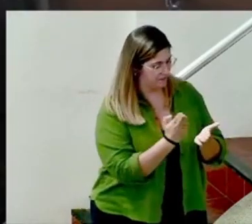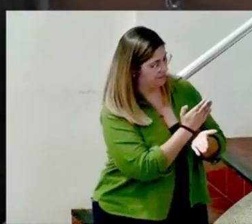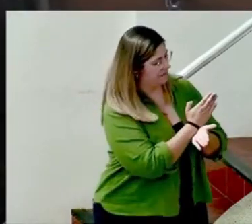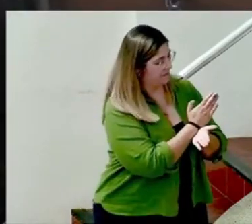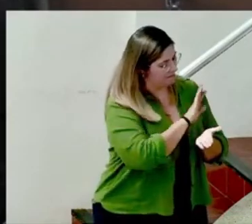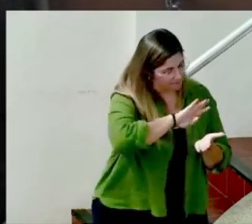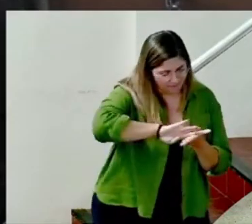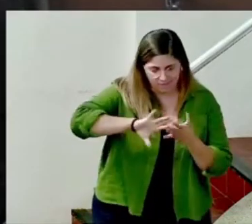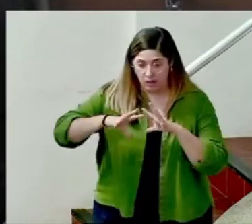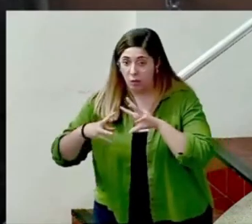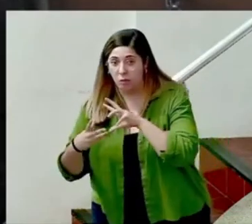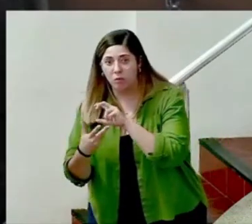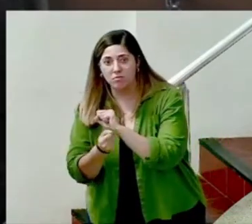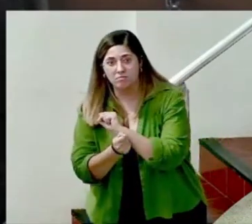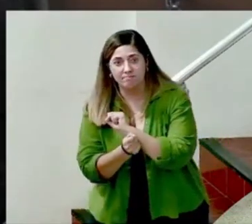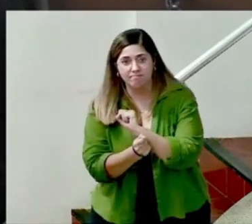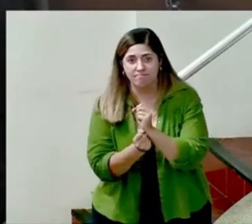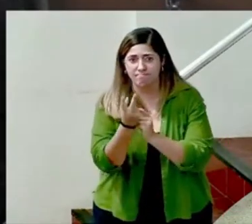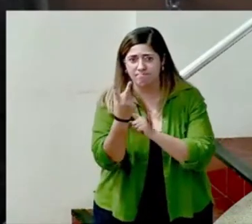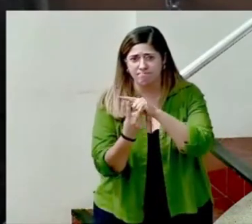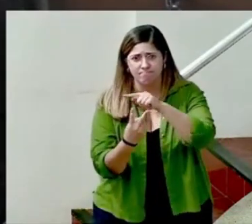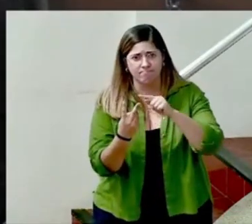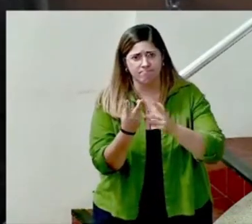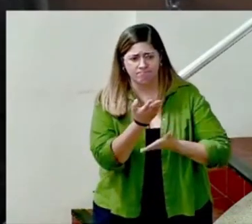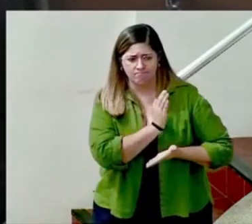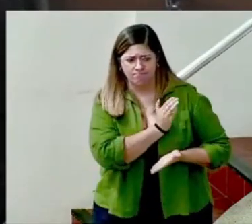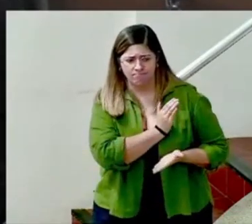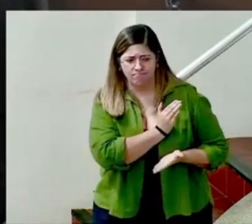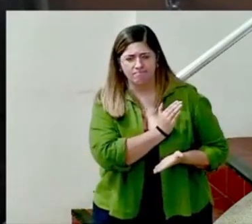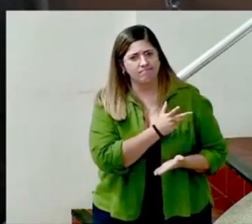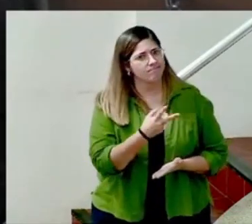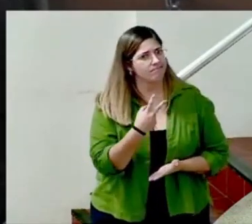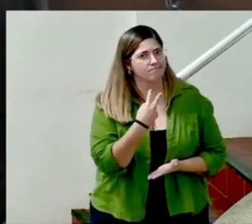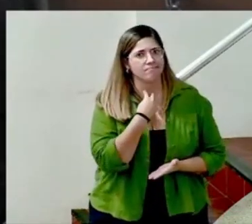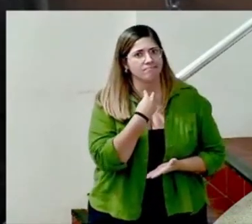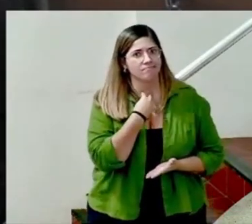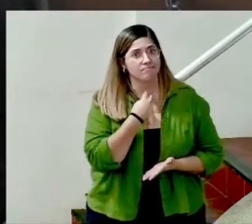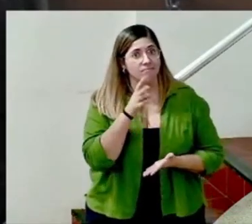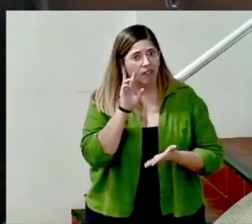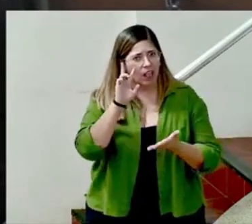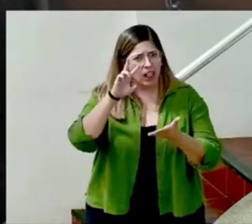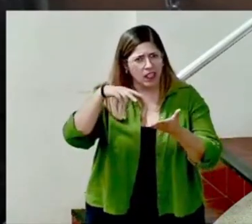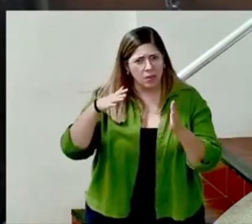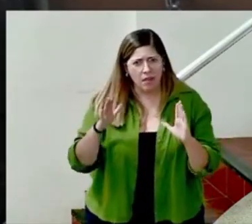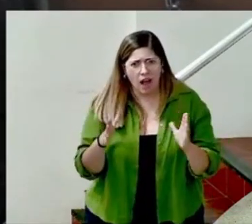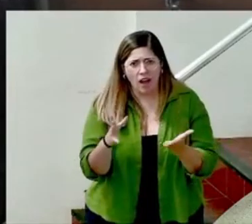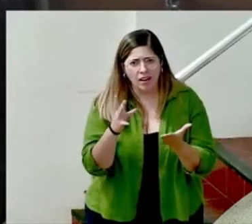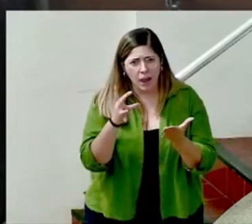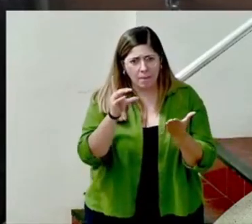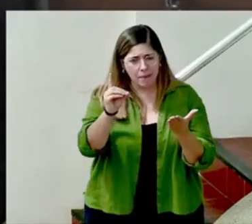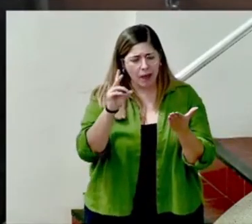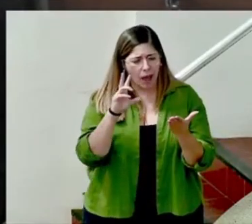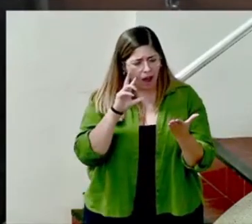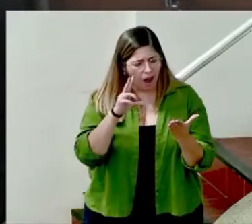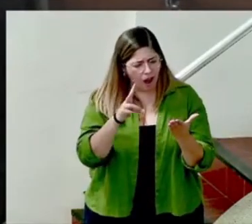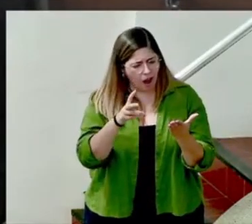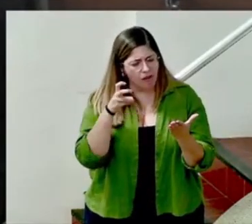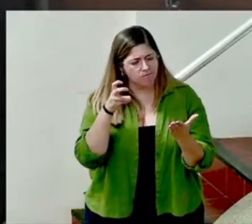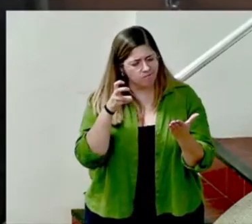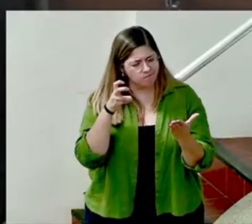mundo. É baseado nisso, então, que olhamos para o texto que está diante de nós e lemos,